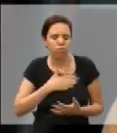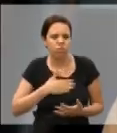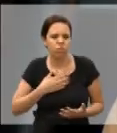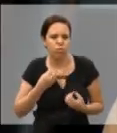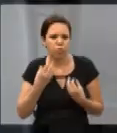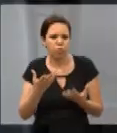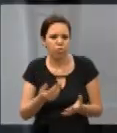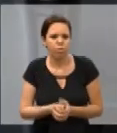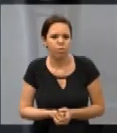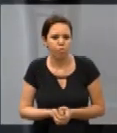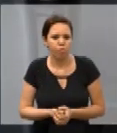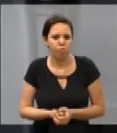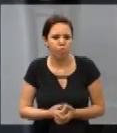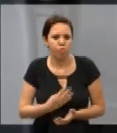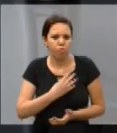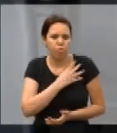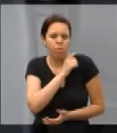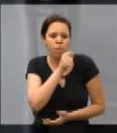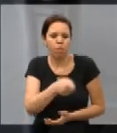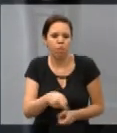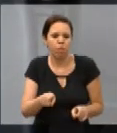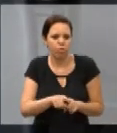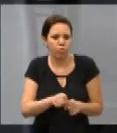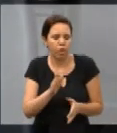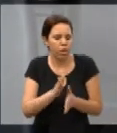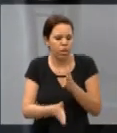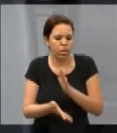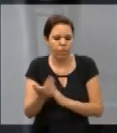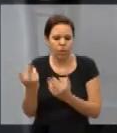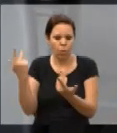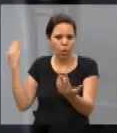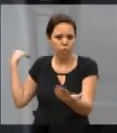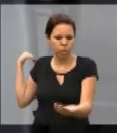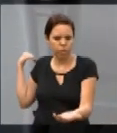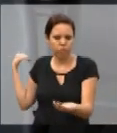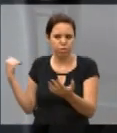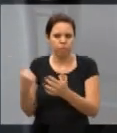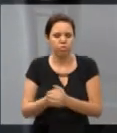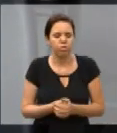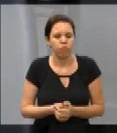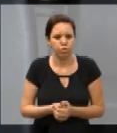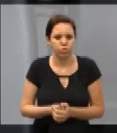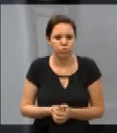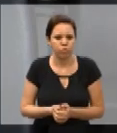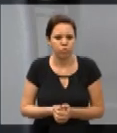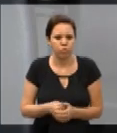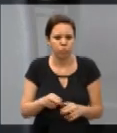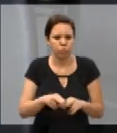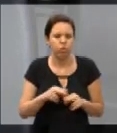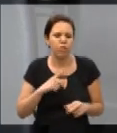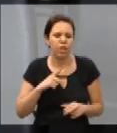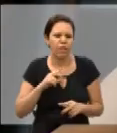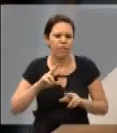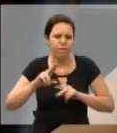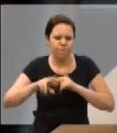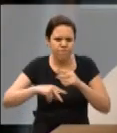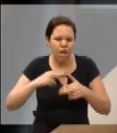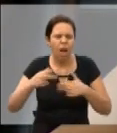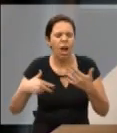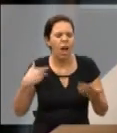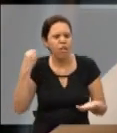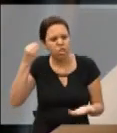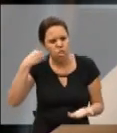mesmo, esse detetive que não tem nada a ver com o anterior e com os outros, né? Justamente por isso, porque ele tem mais camadas, tem